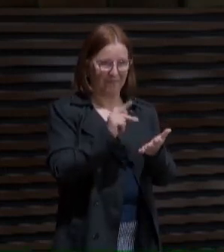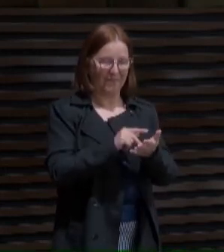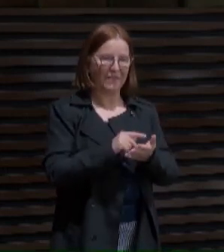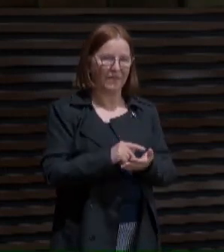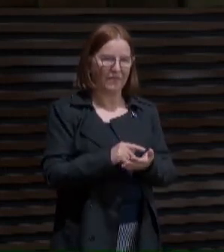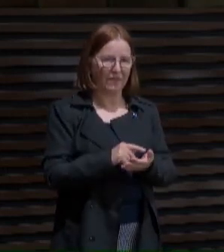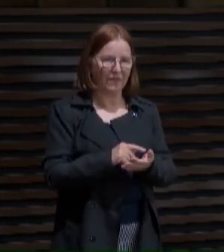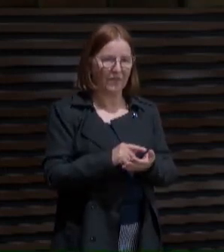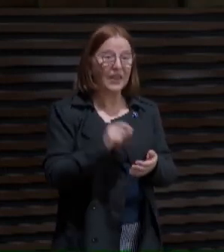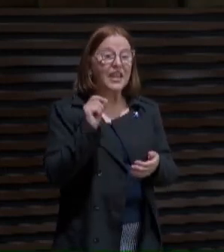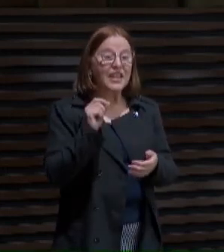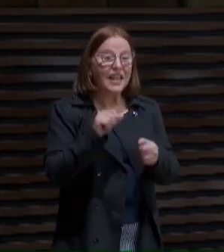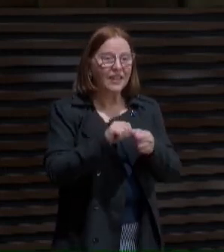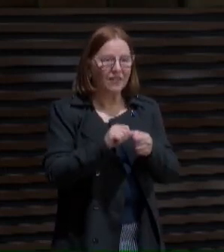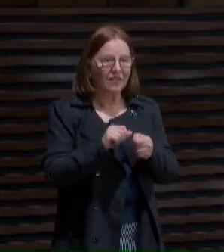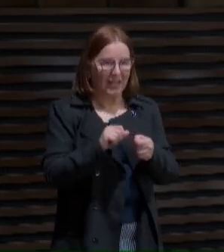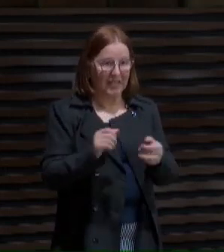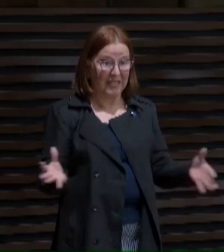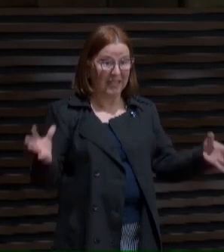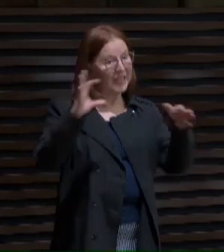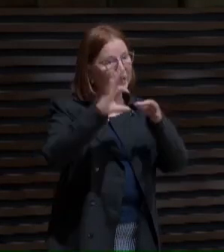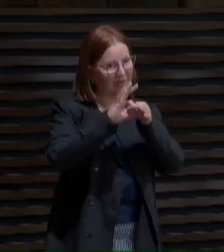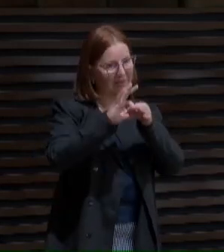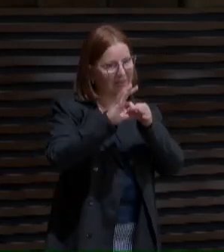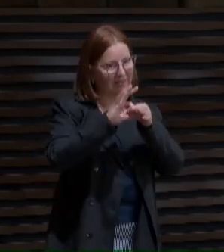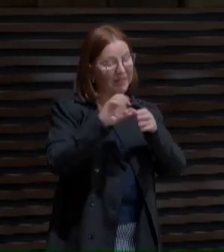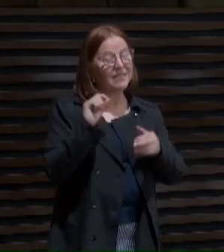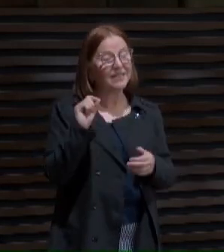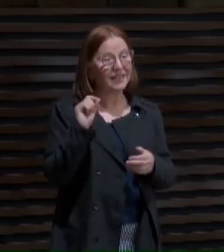quem faz a reconciliação. Quem faz?